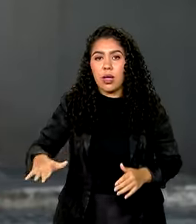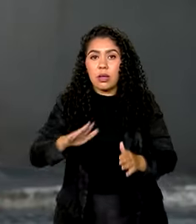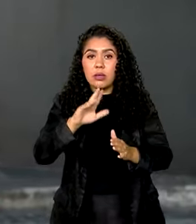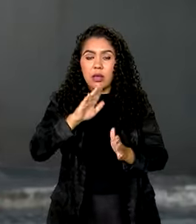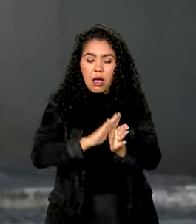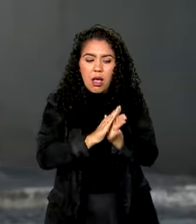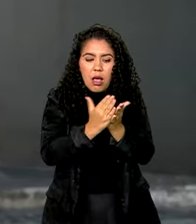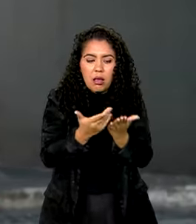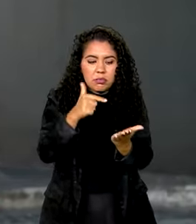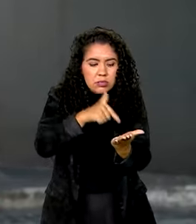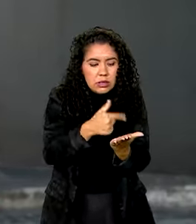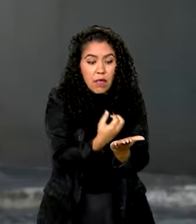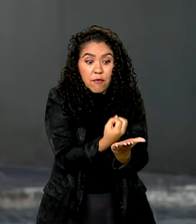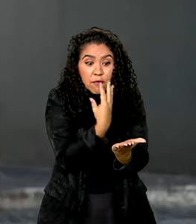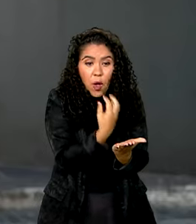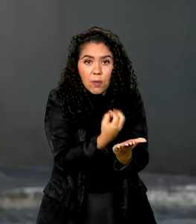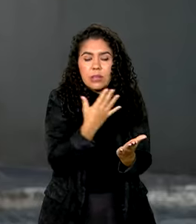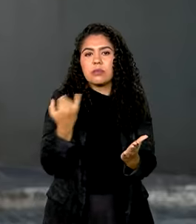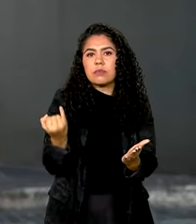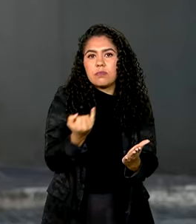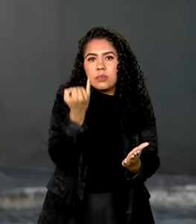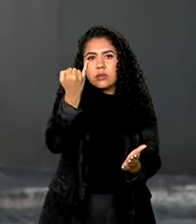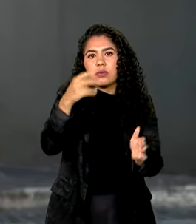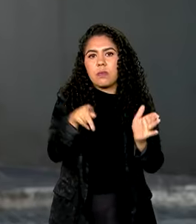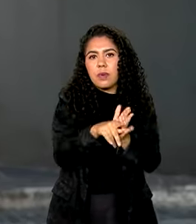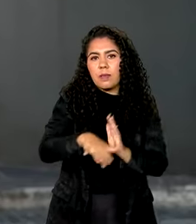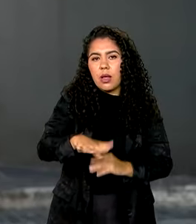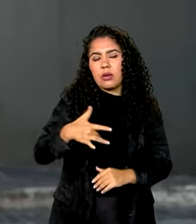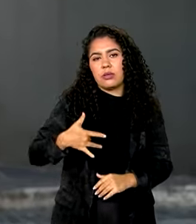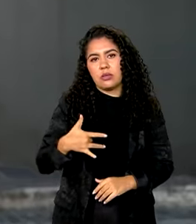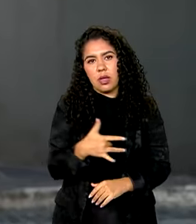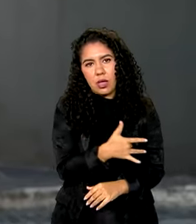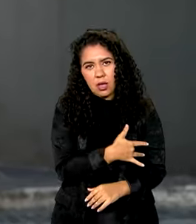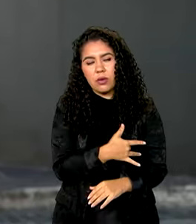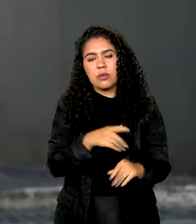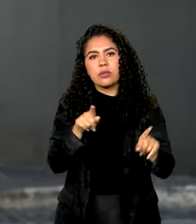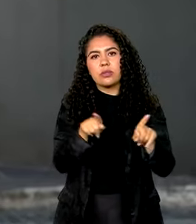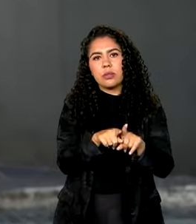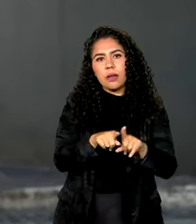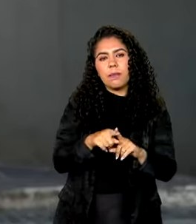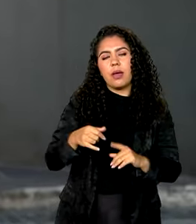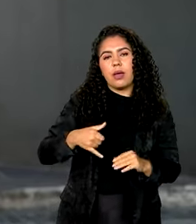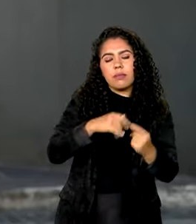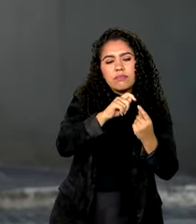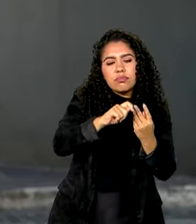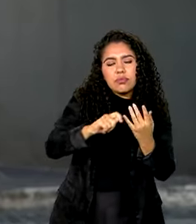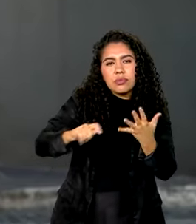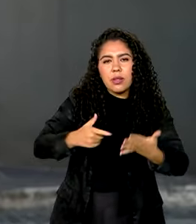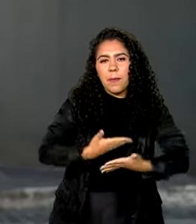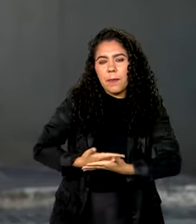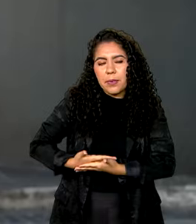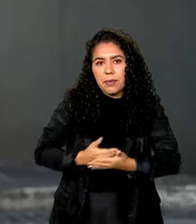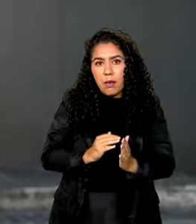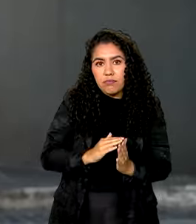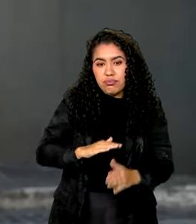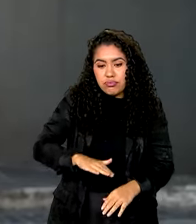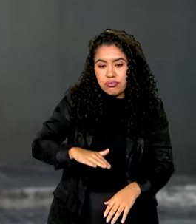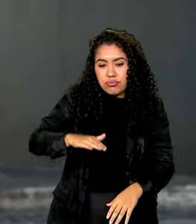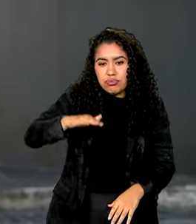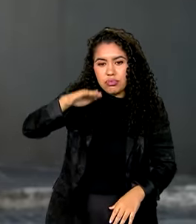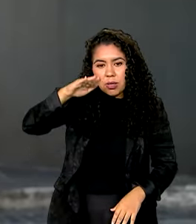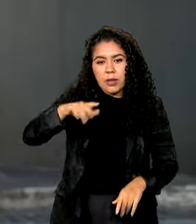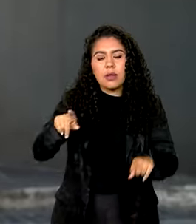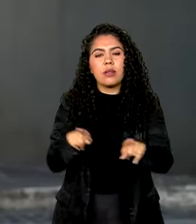informações importantes de saúde, como o esquema vacinal dos primeiros anos de vida. Cerca de 3 milhões de livretes devem